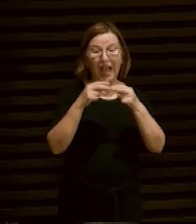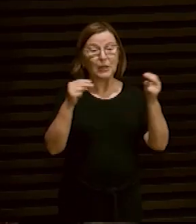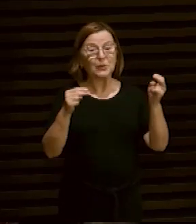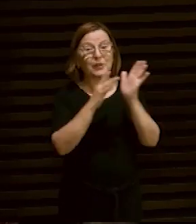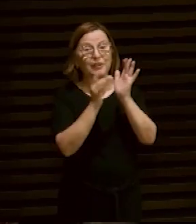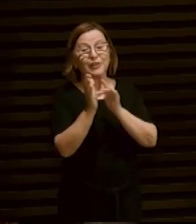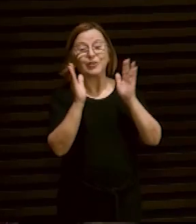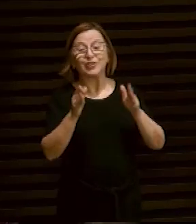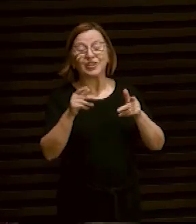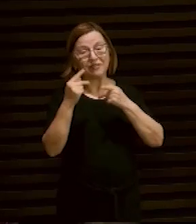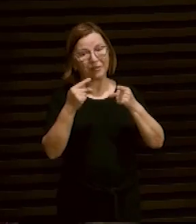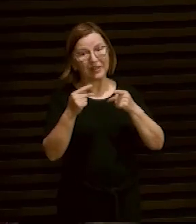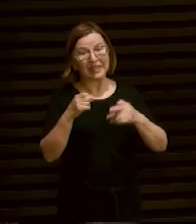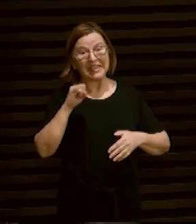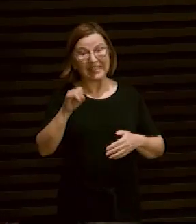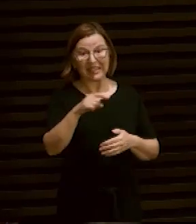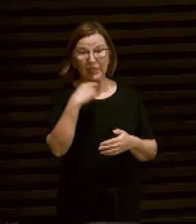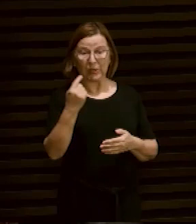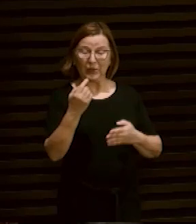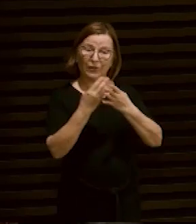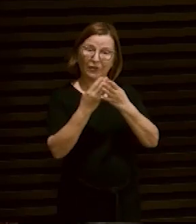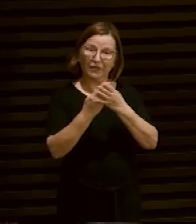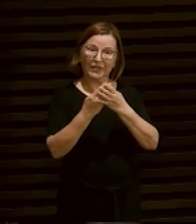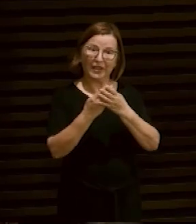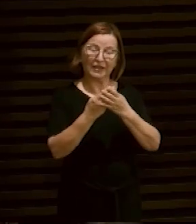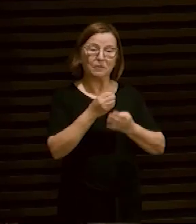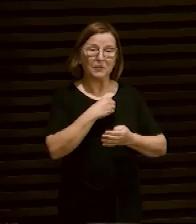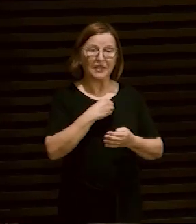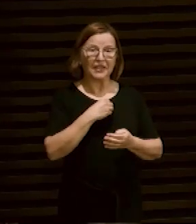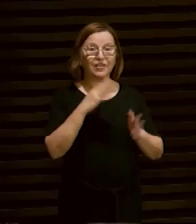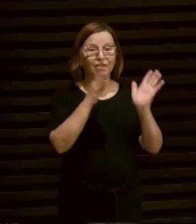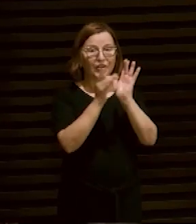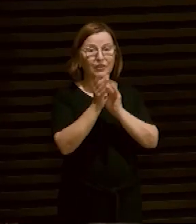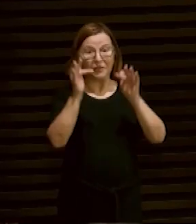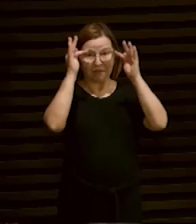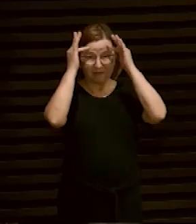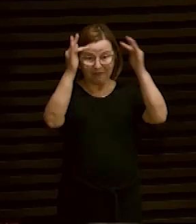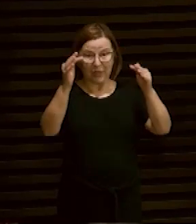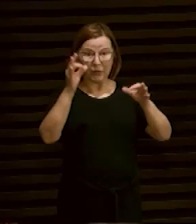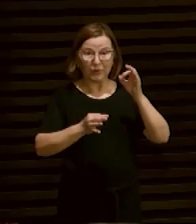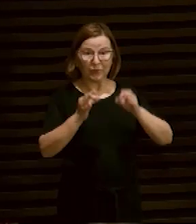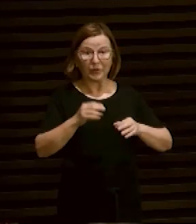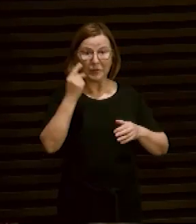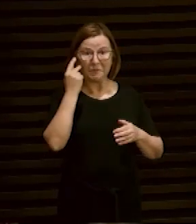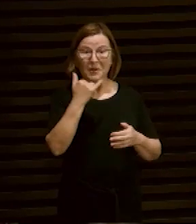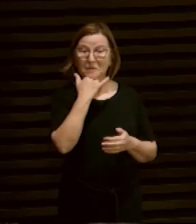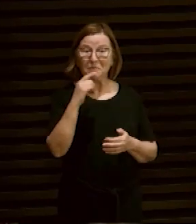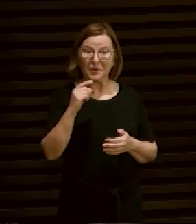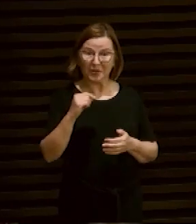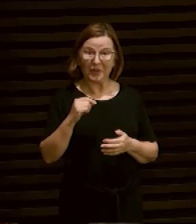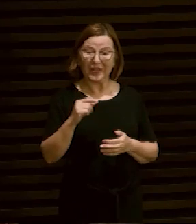Se confessarmos os vossos pecados, ele é fiel e justo para perdoar os pecados e nos purificar de toda